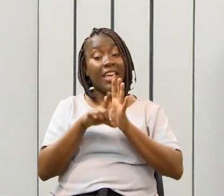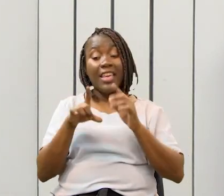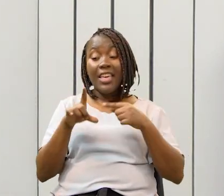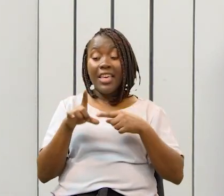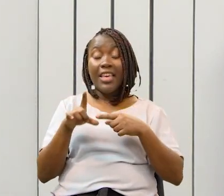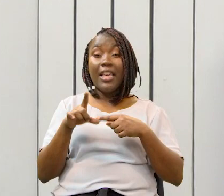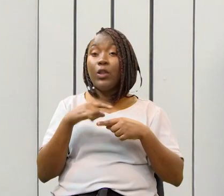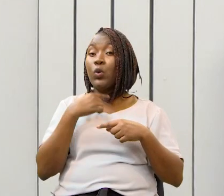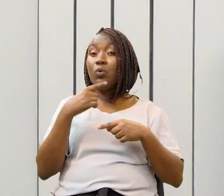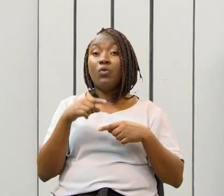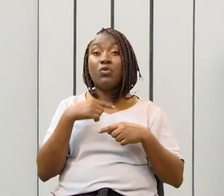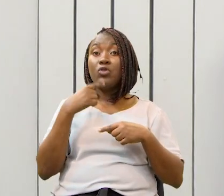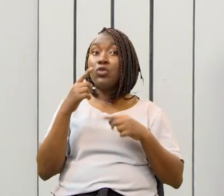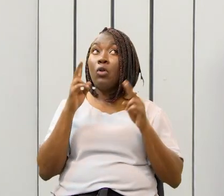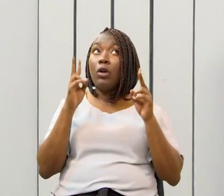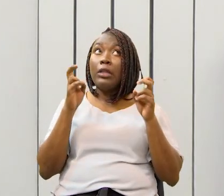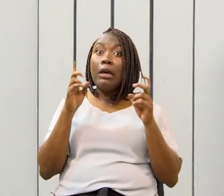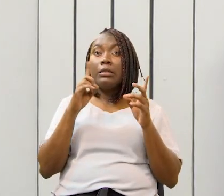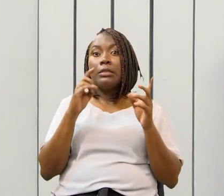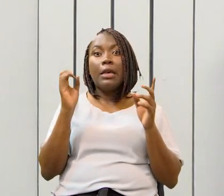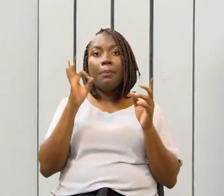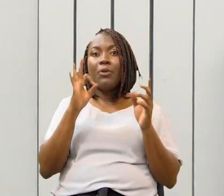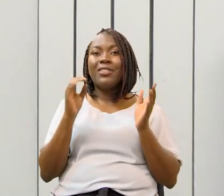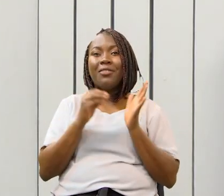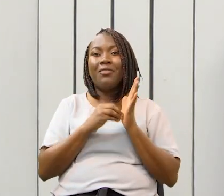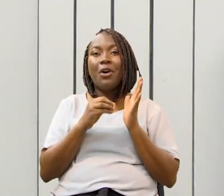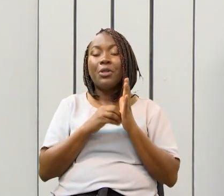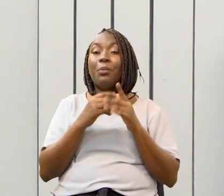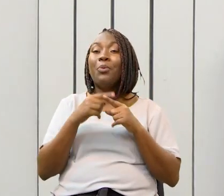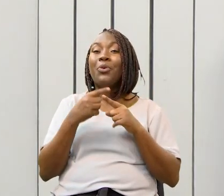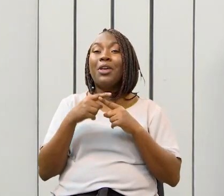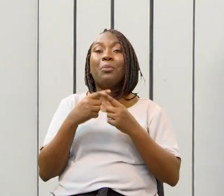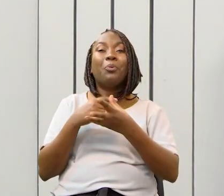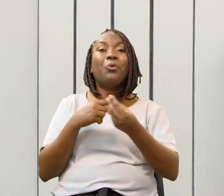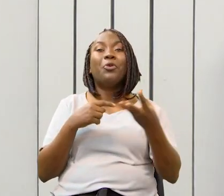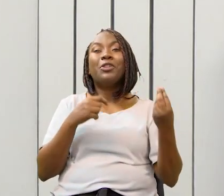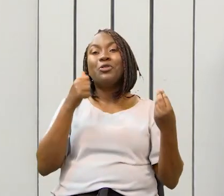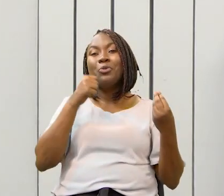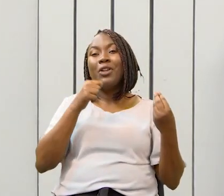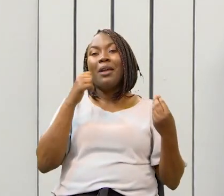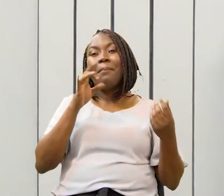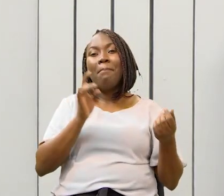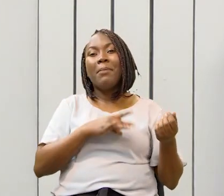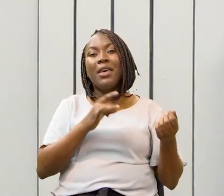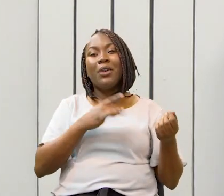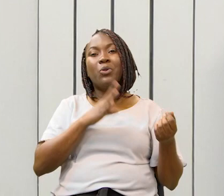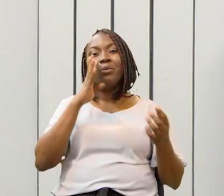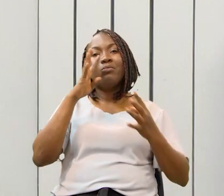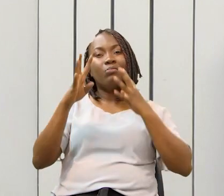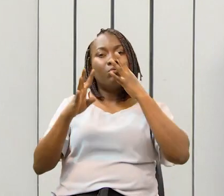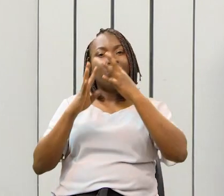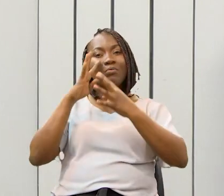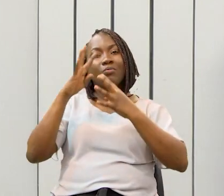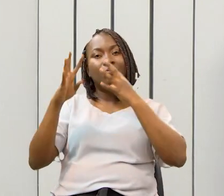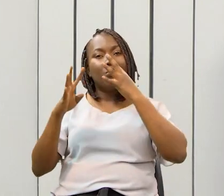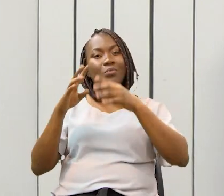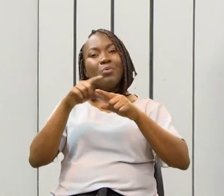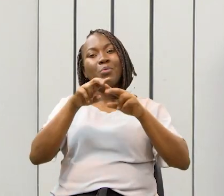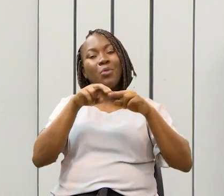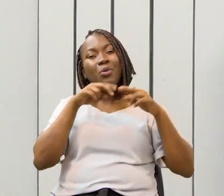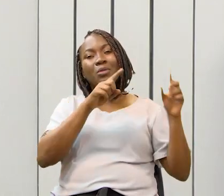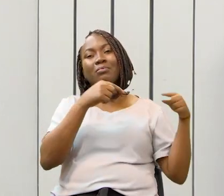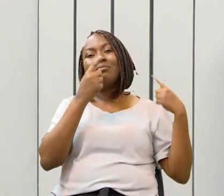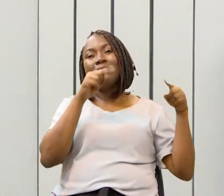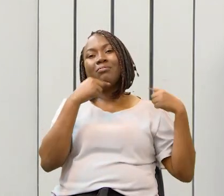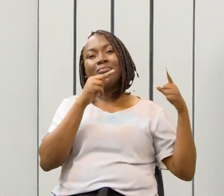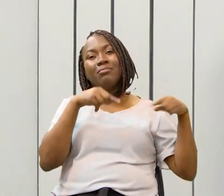ela só não funciona, vamos colocar uma aspas, 100%, porque muitas mulheres sentem medo de denunciar por conta